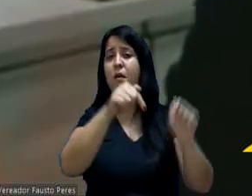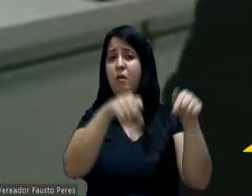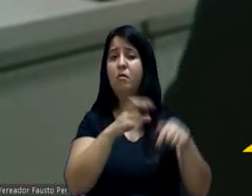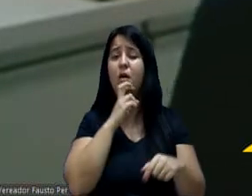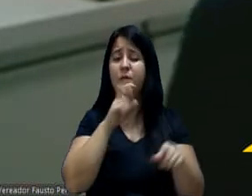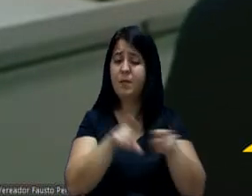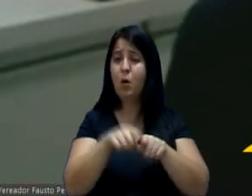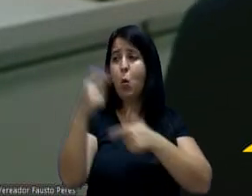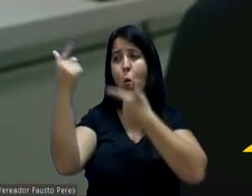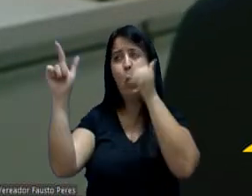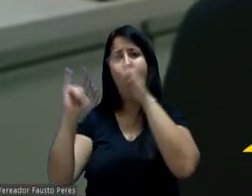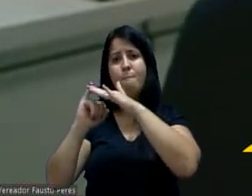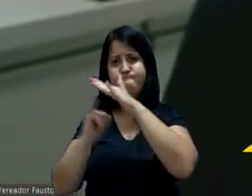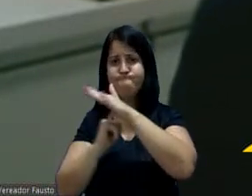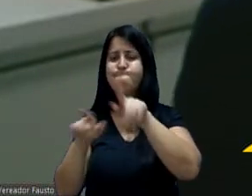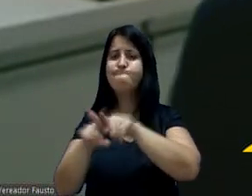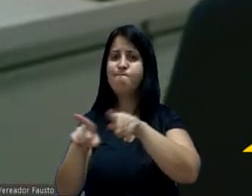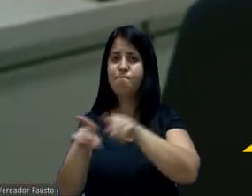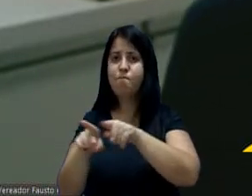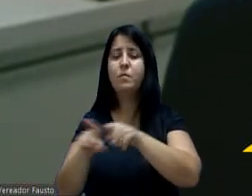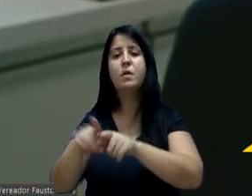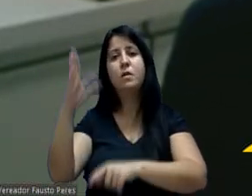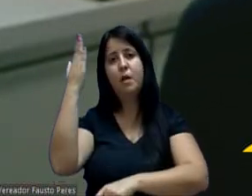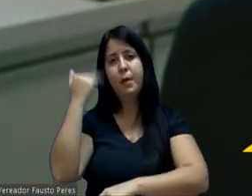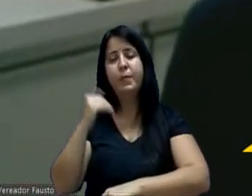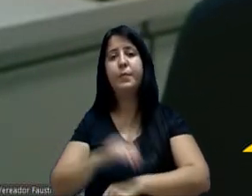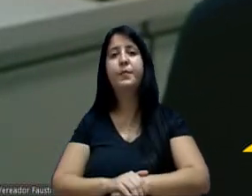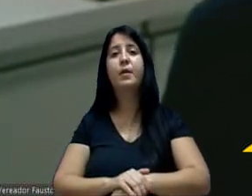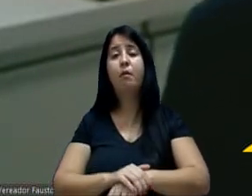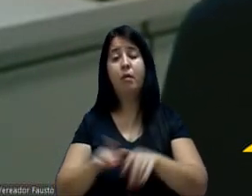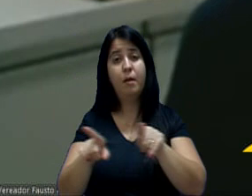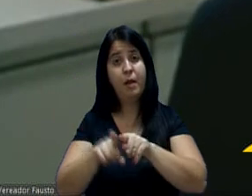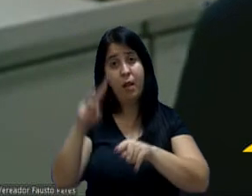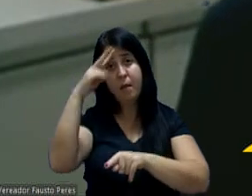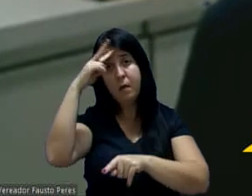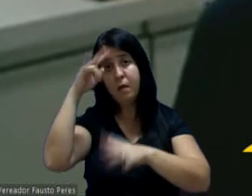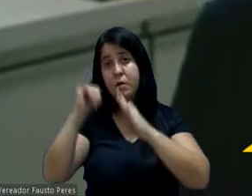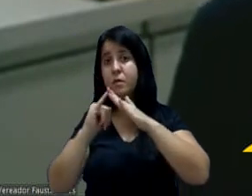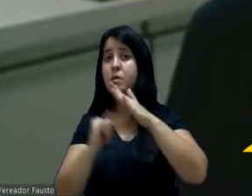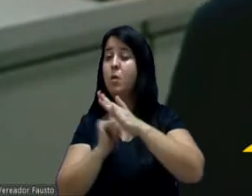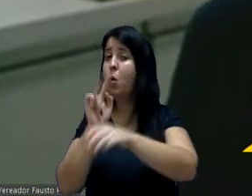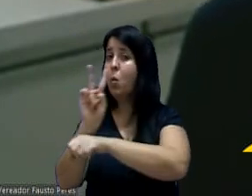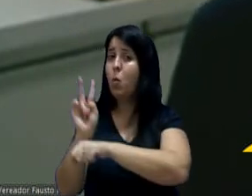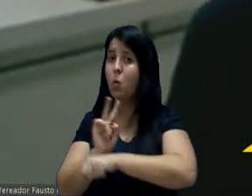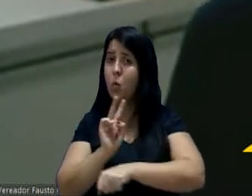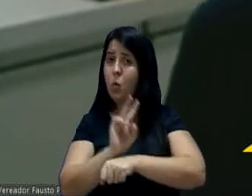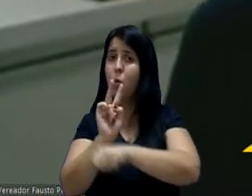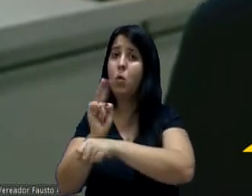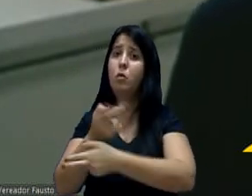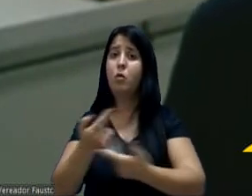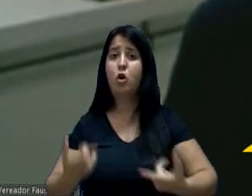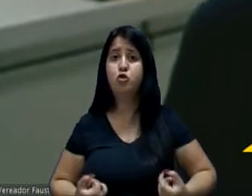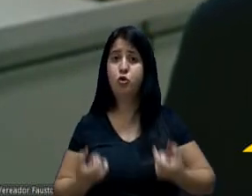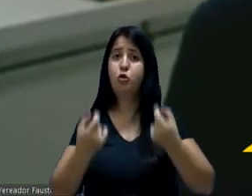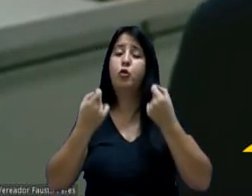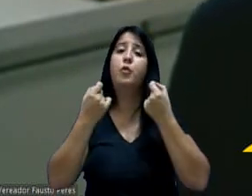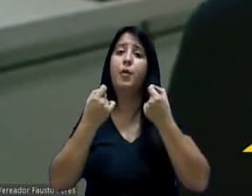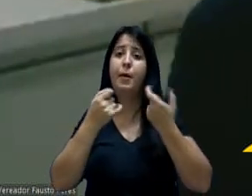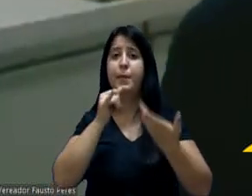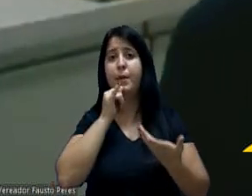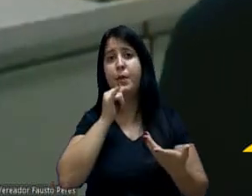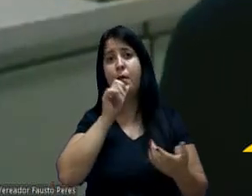instituições. Lembrando aí também, né, das instituições que cuidam da parte oncológica, como a CIPECA, lá no Parque